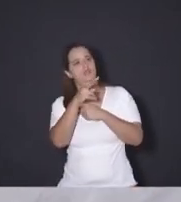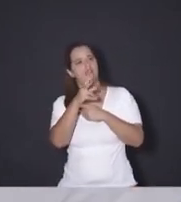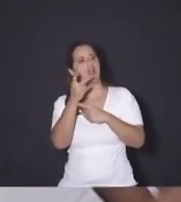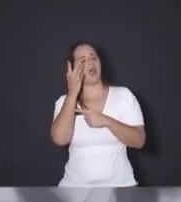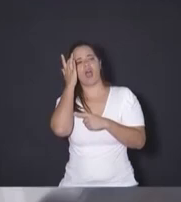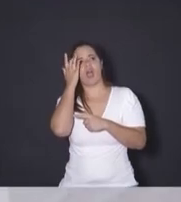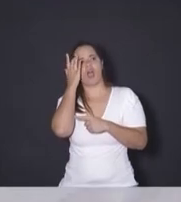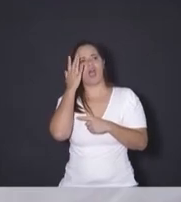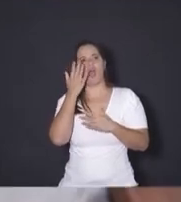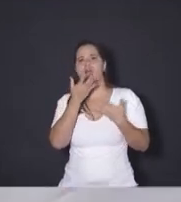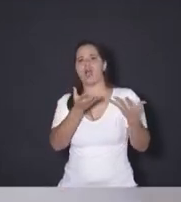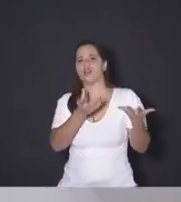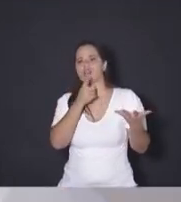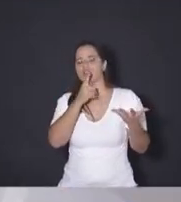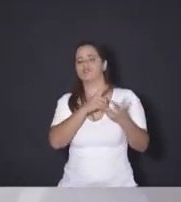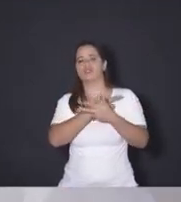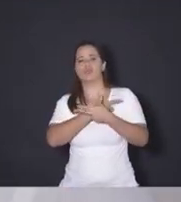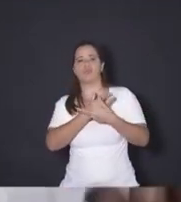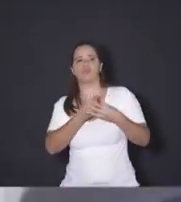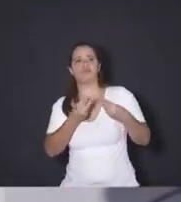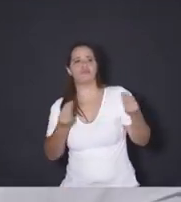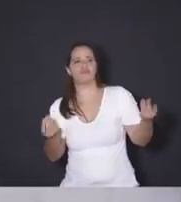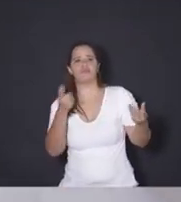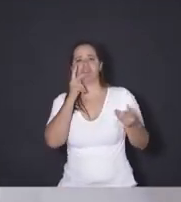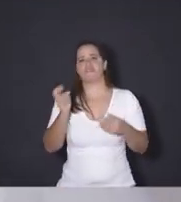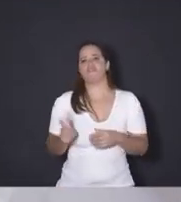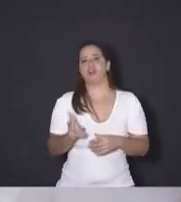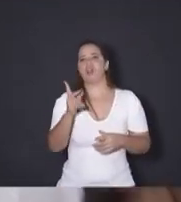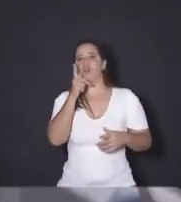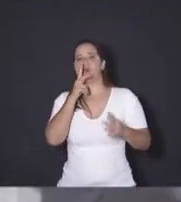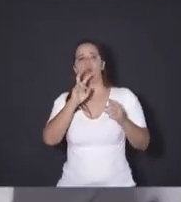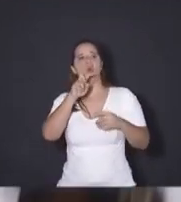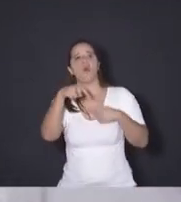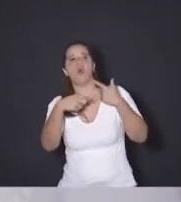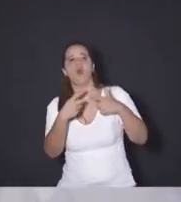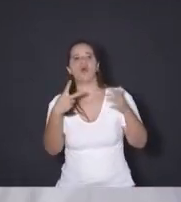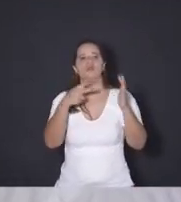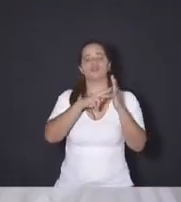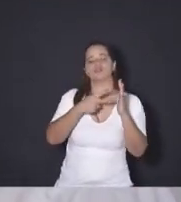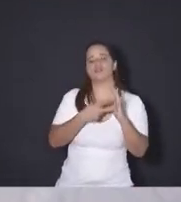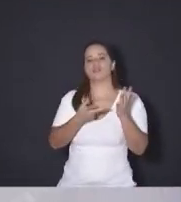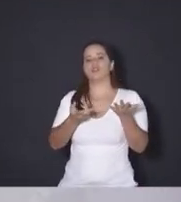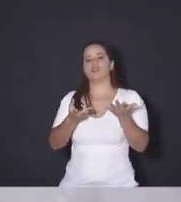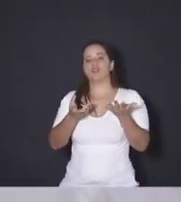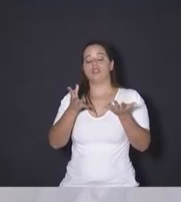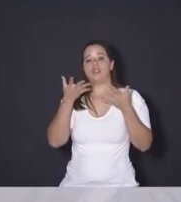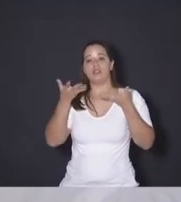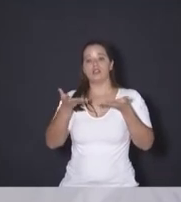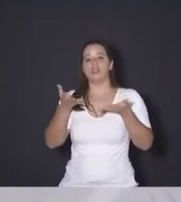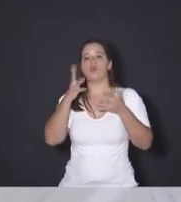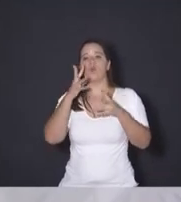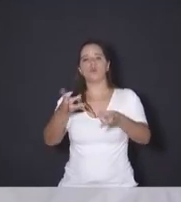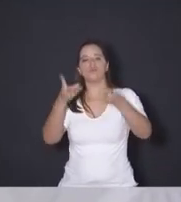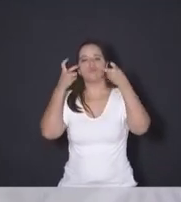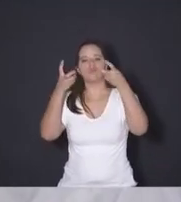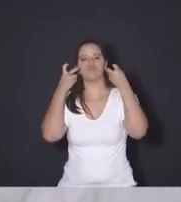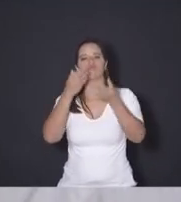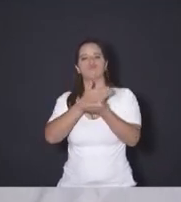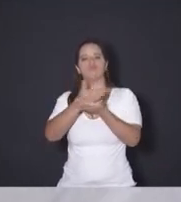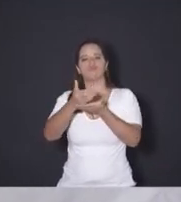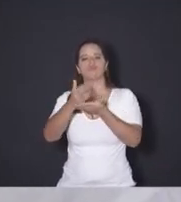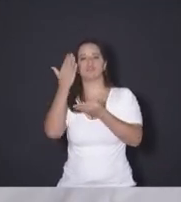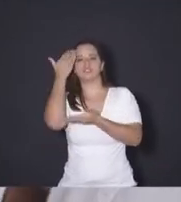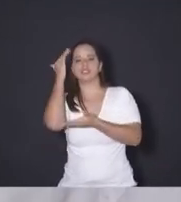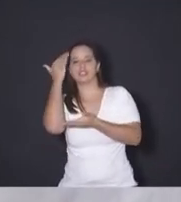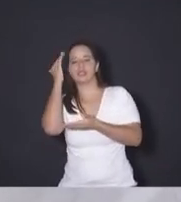acha que e tem um outro tipo de valor tem um outro significado então você começa a observar melhor ea